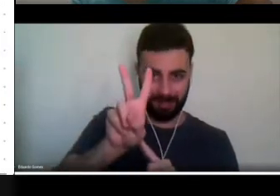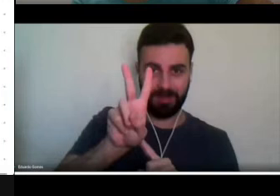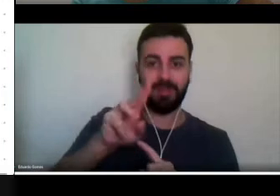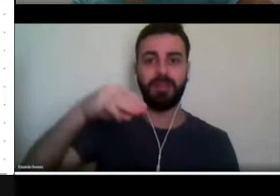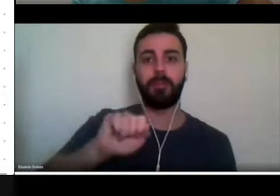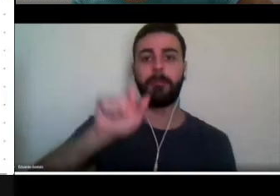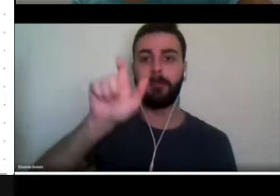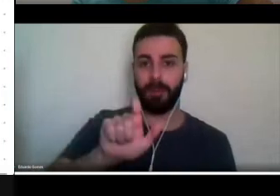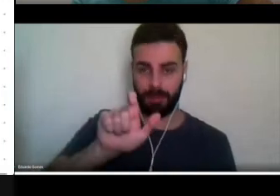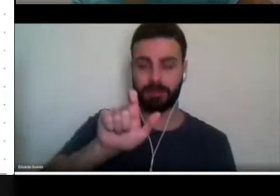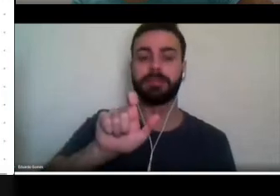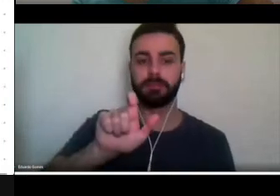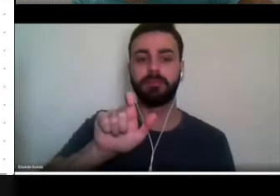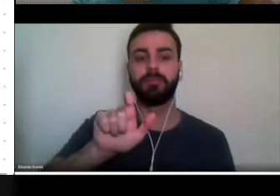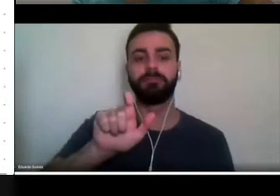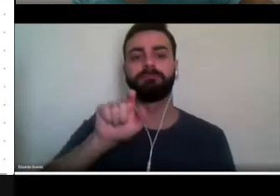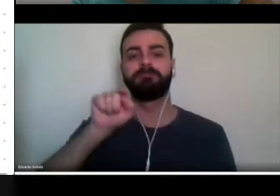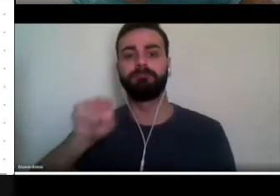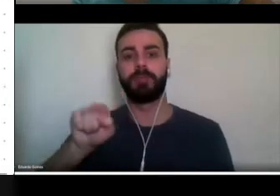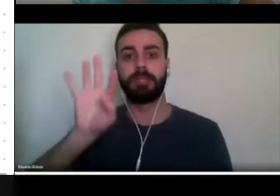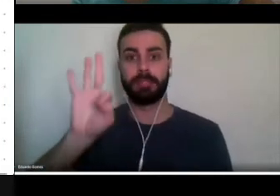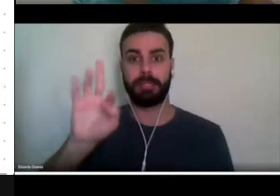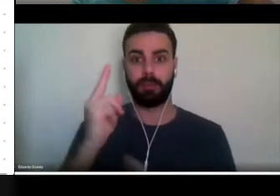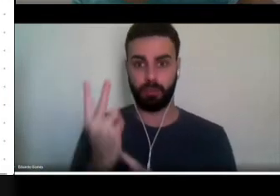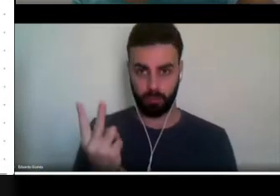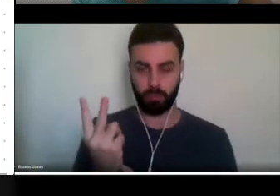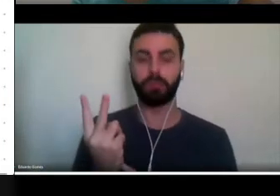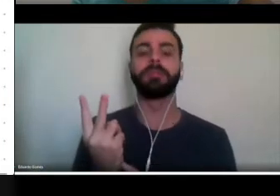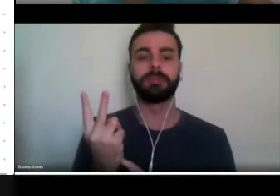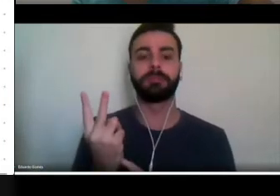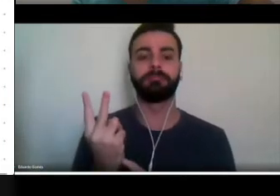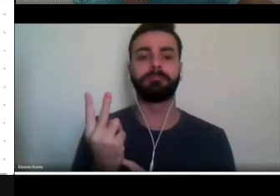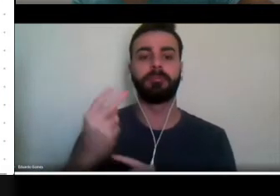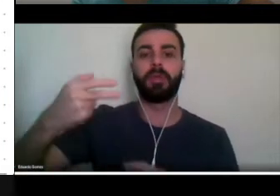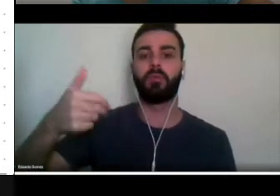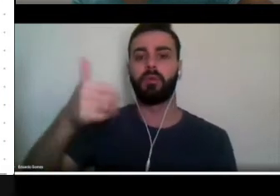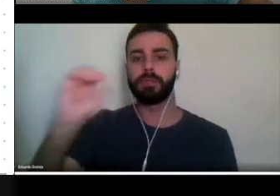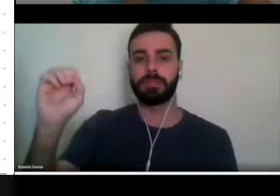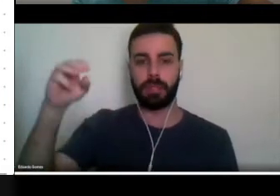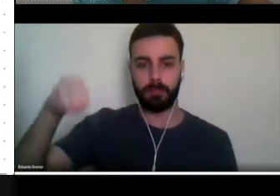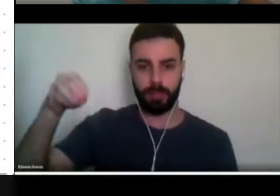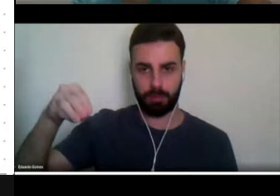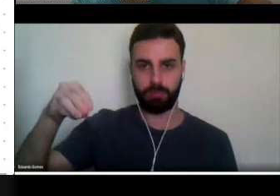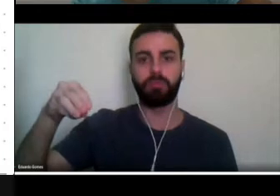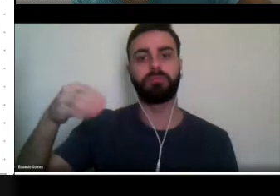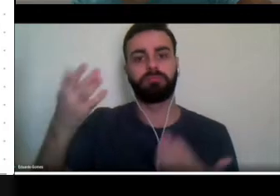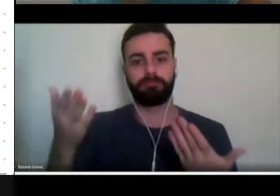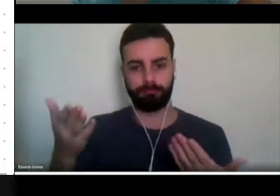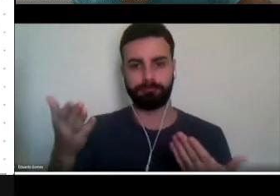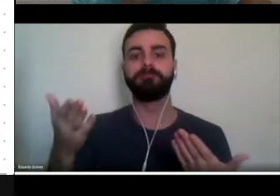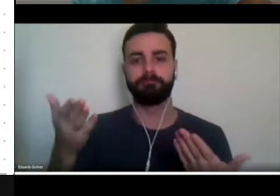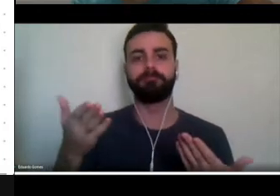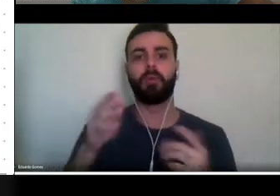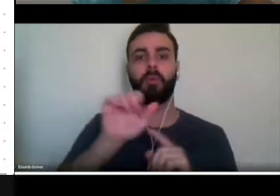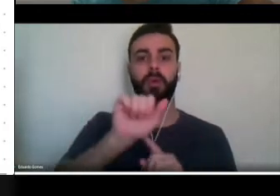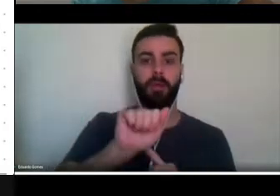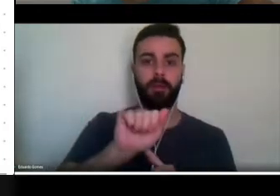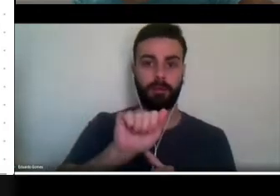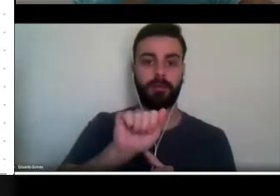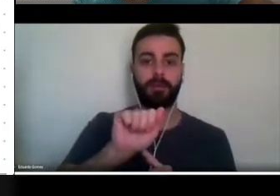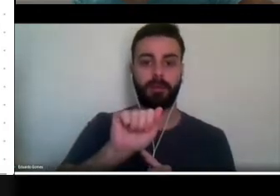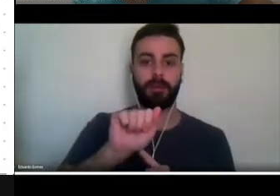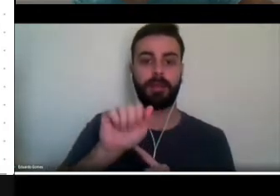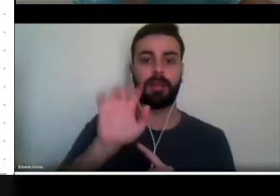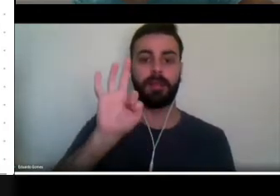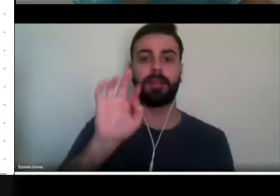T2, é igual a 100 metros. E isso aqui vai ser igual a T1 ao quadrado sobre